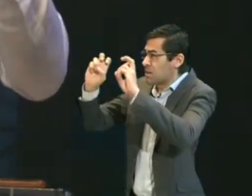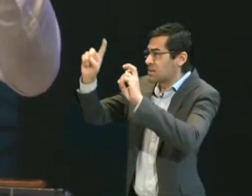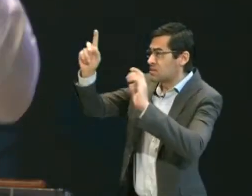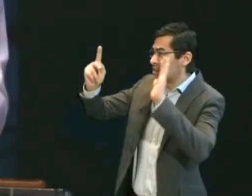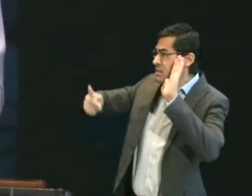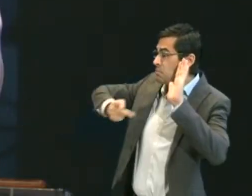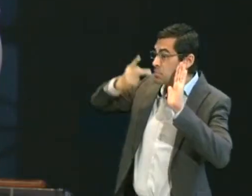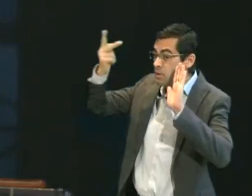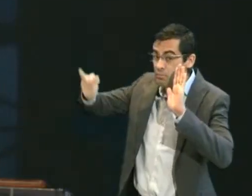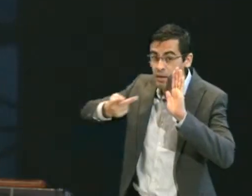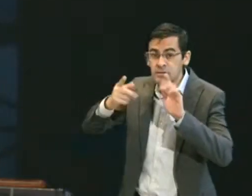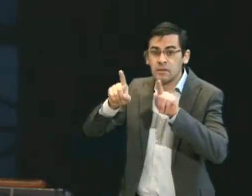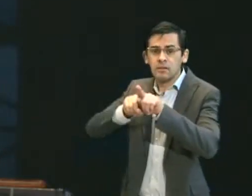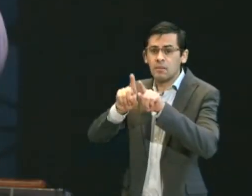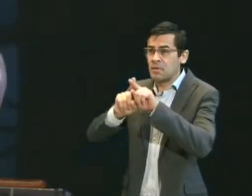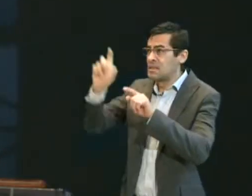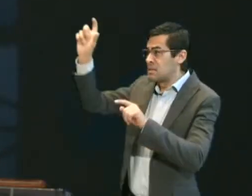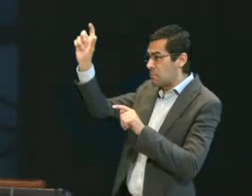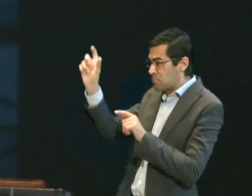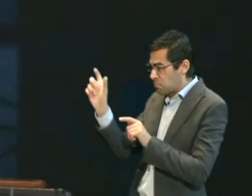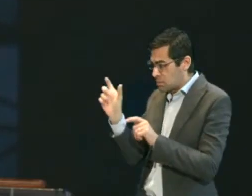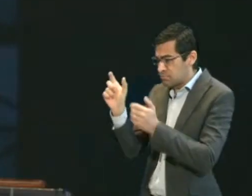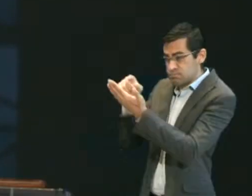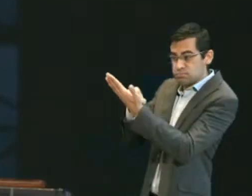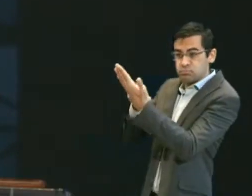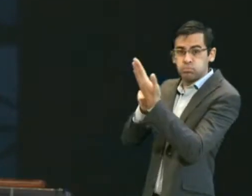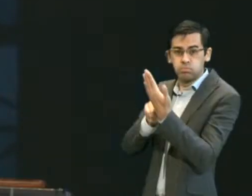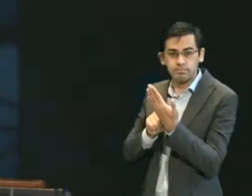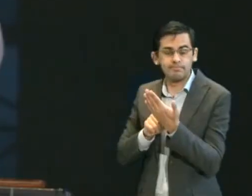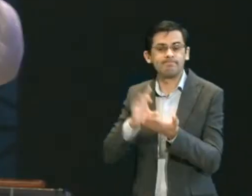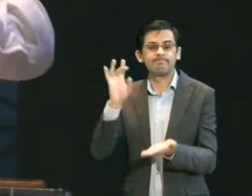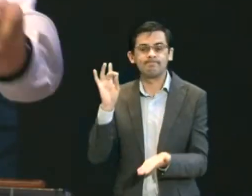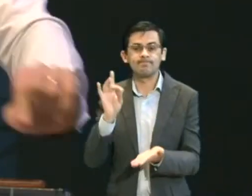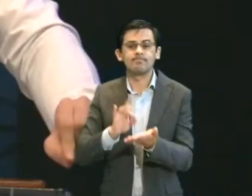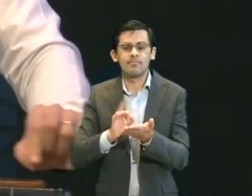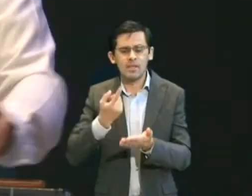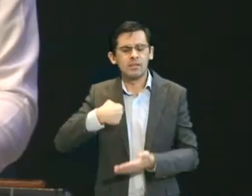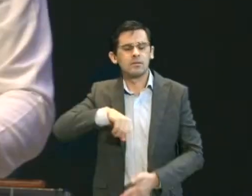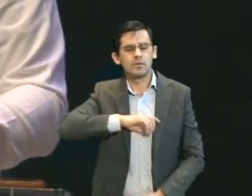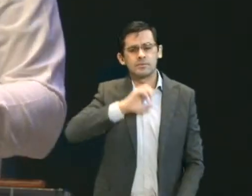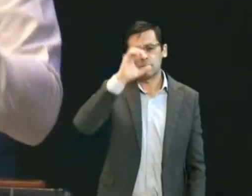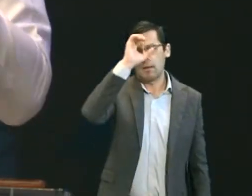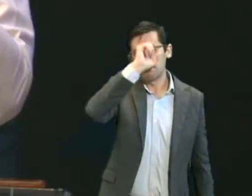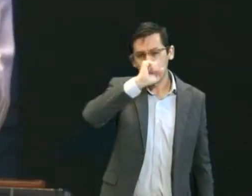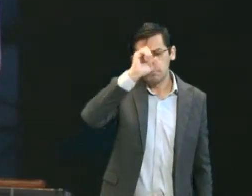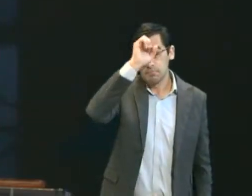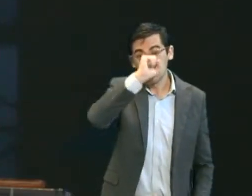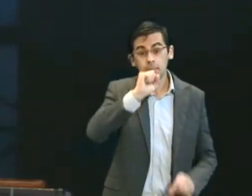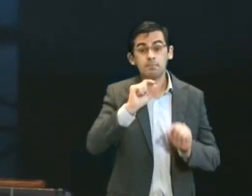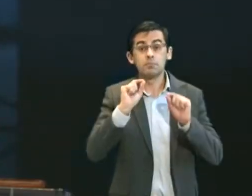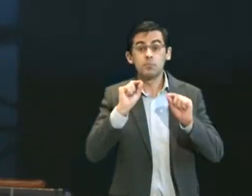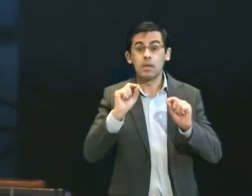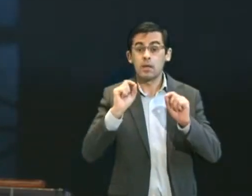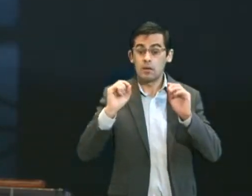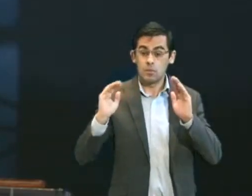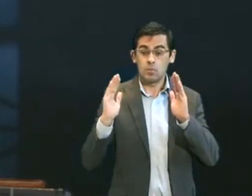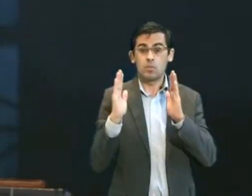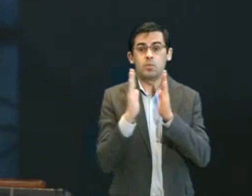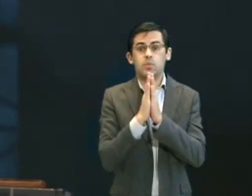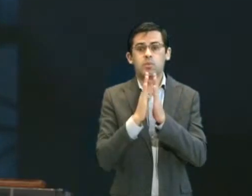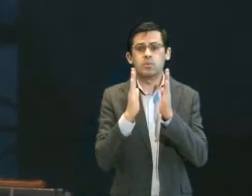invocando a palavra revelada de Deus. E é assim que nós vamos aprender que a oração é